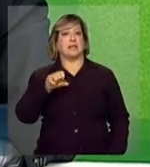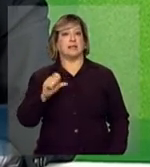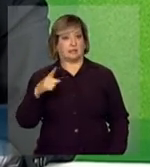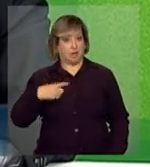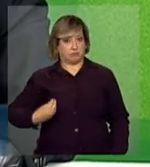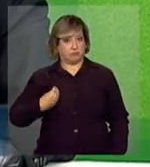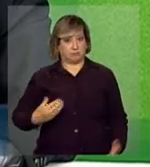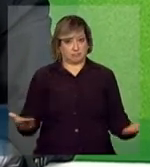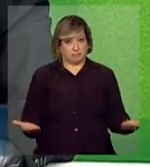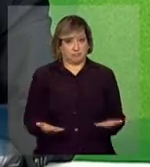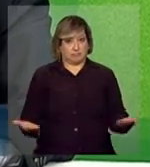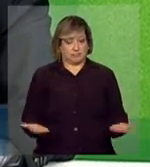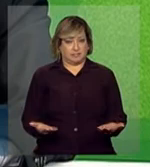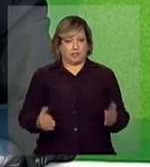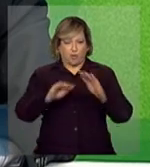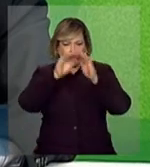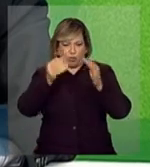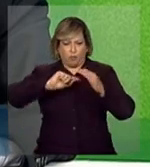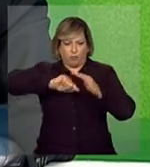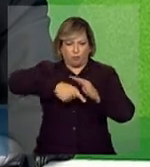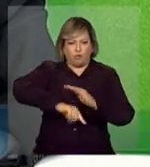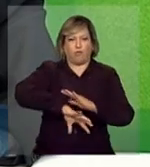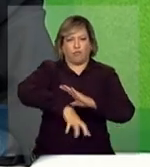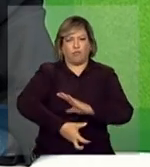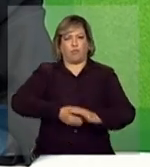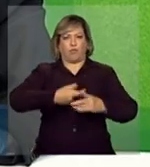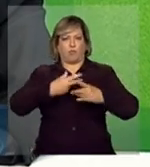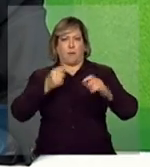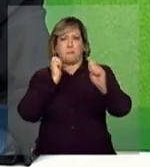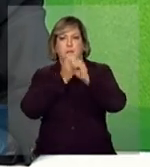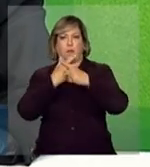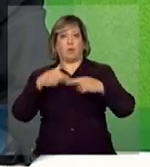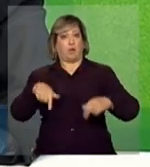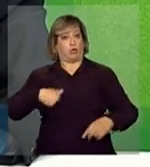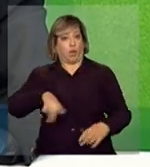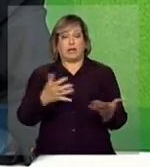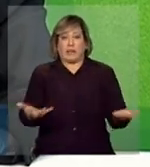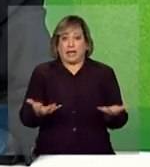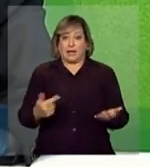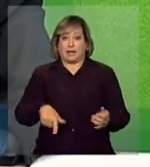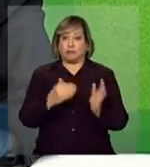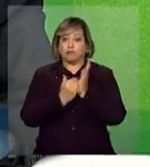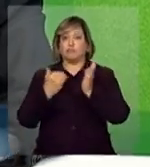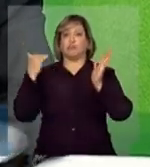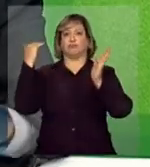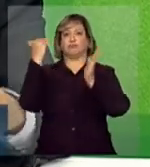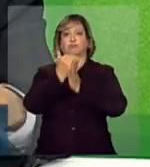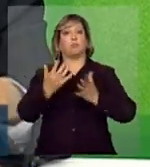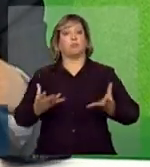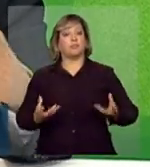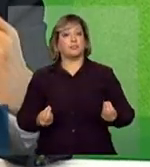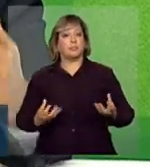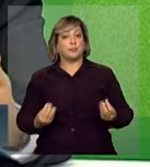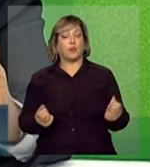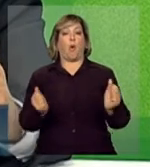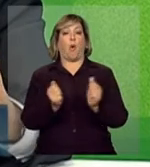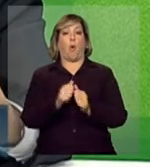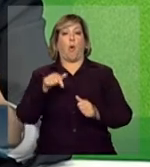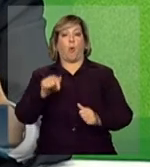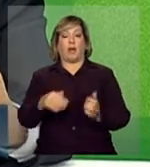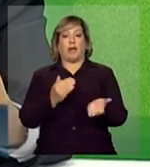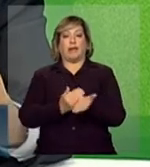ativas. Nós esperamos que essa quantidade se eleve substancialmente com a entrada